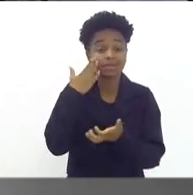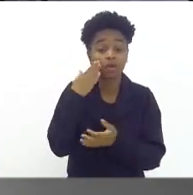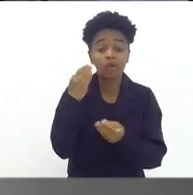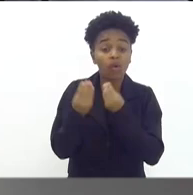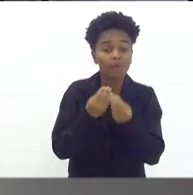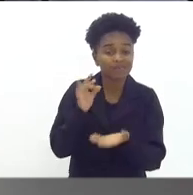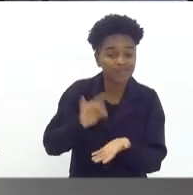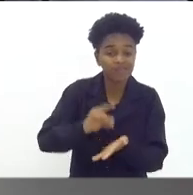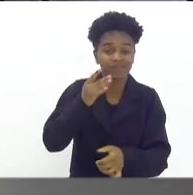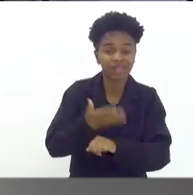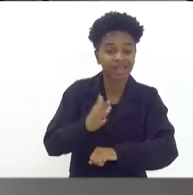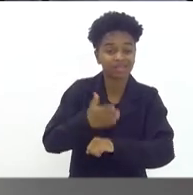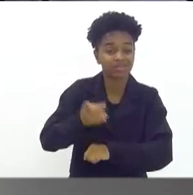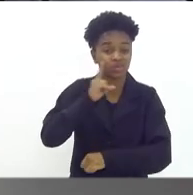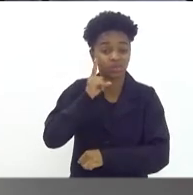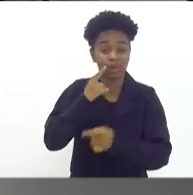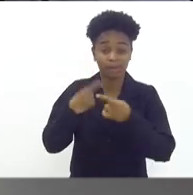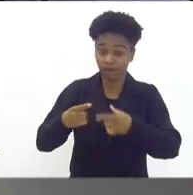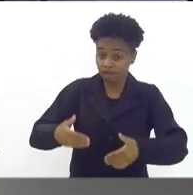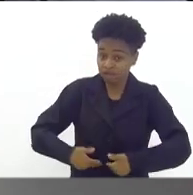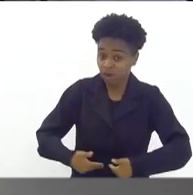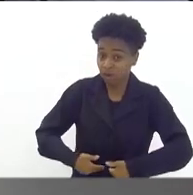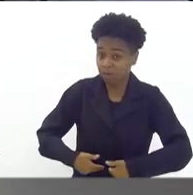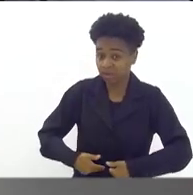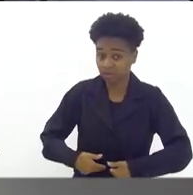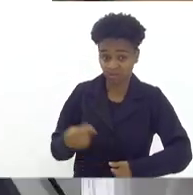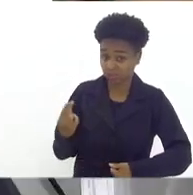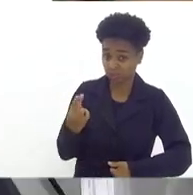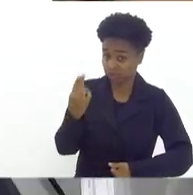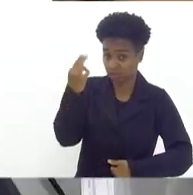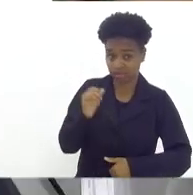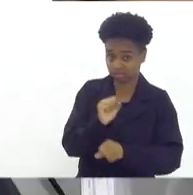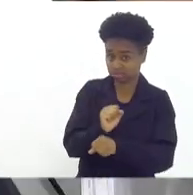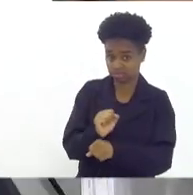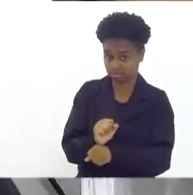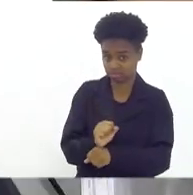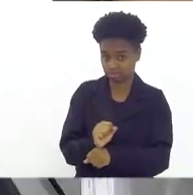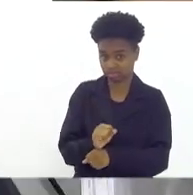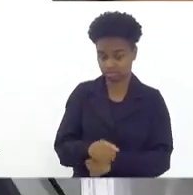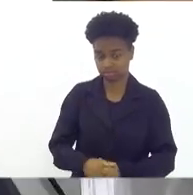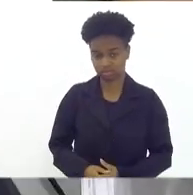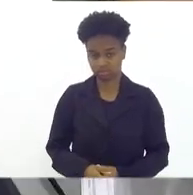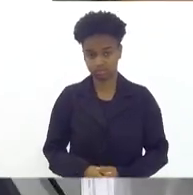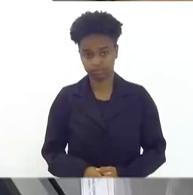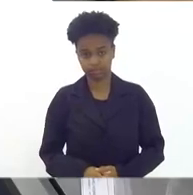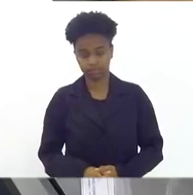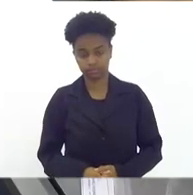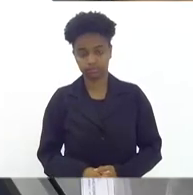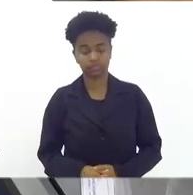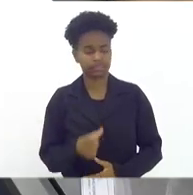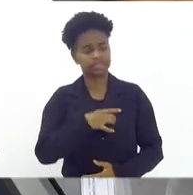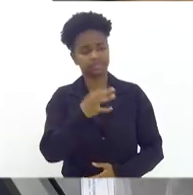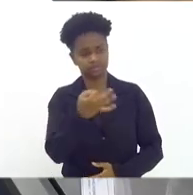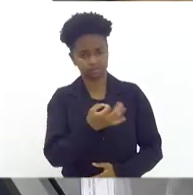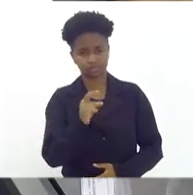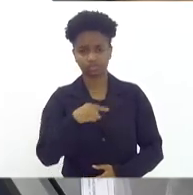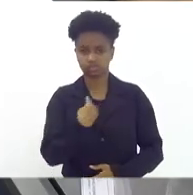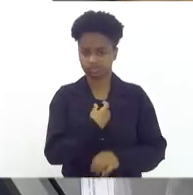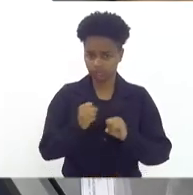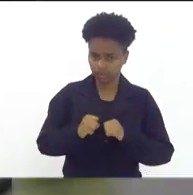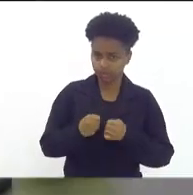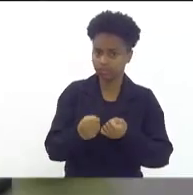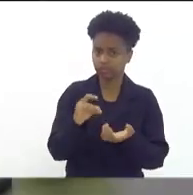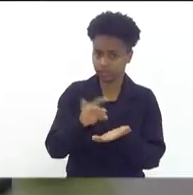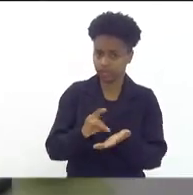e a fome tem pressa pode ter certeza que a gente está é dedicado é um compromisso